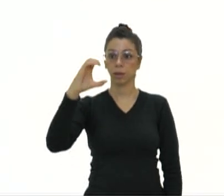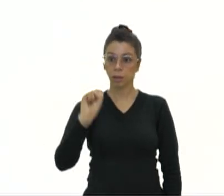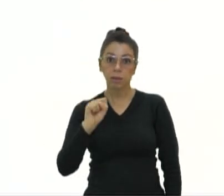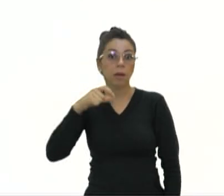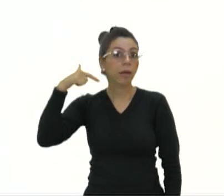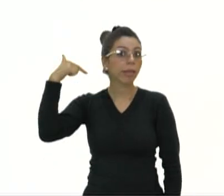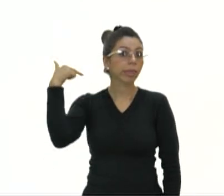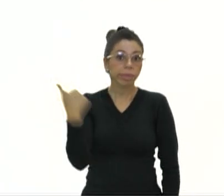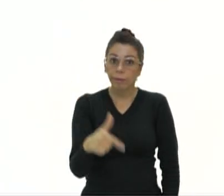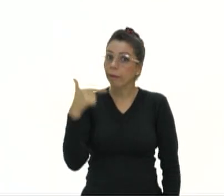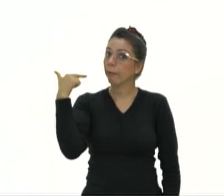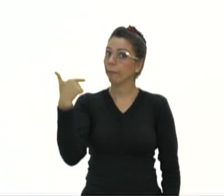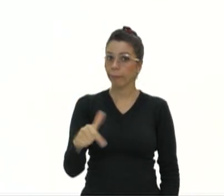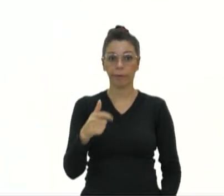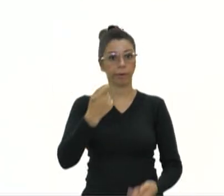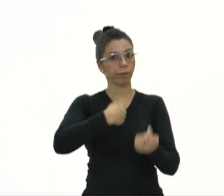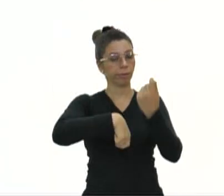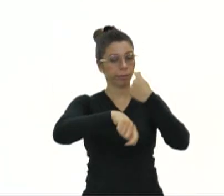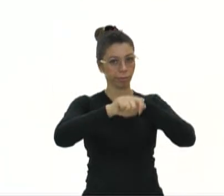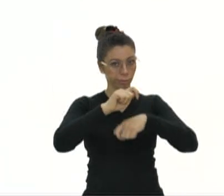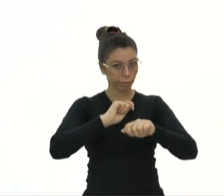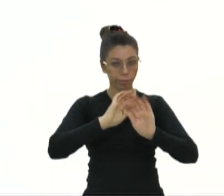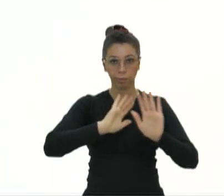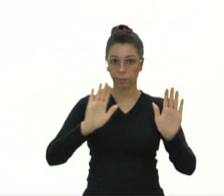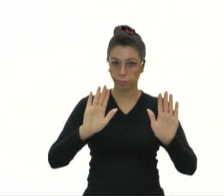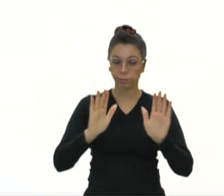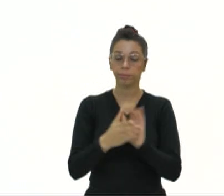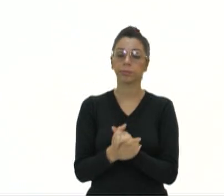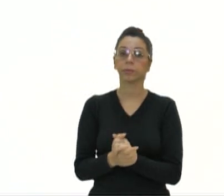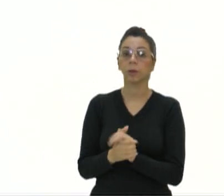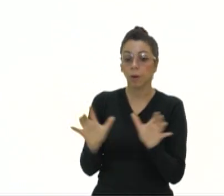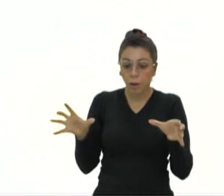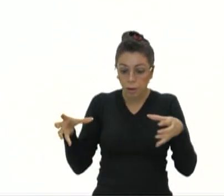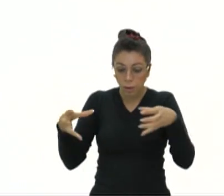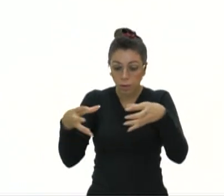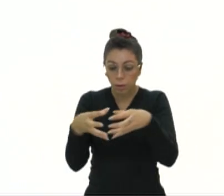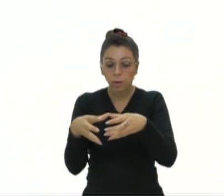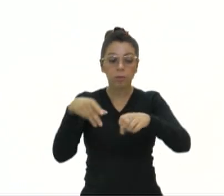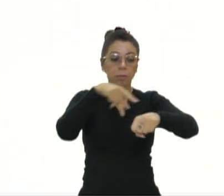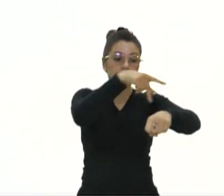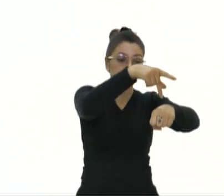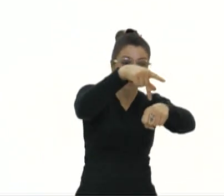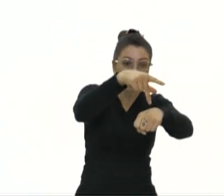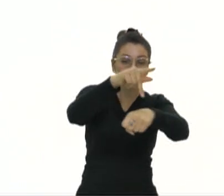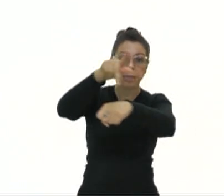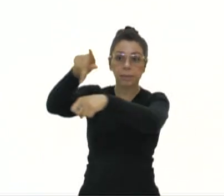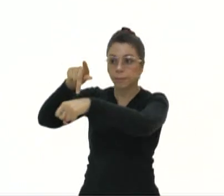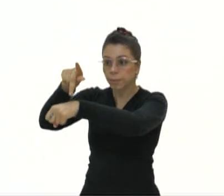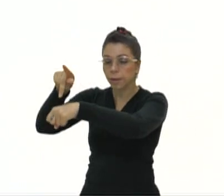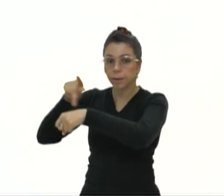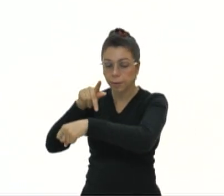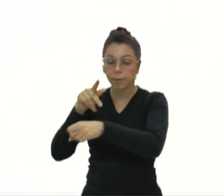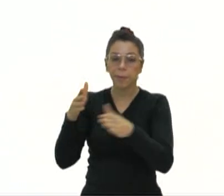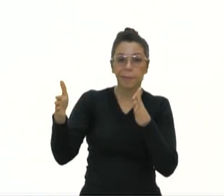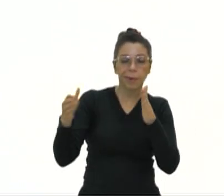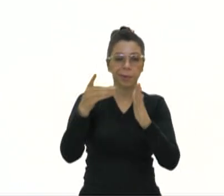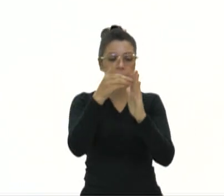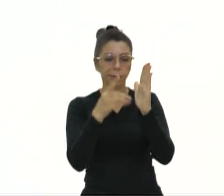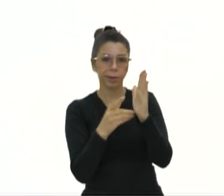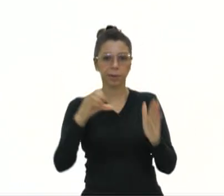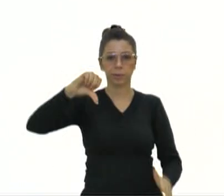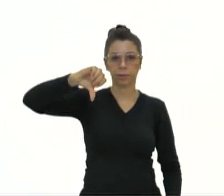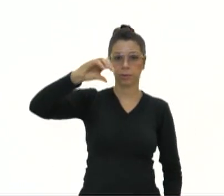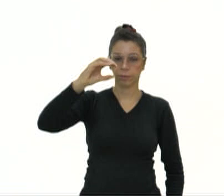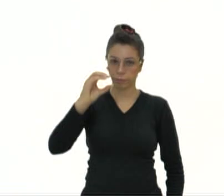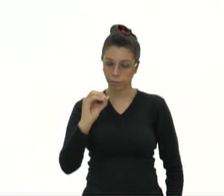econômico. BRICS foi uma formatação, uma classificação de países, isso aconteceu na década de 90 por